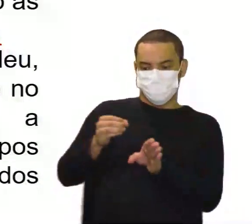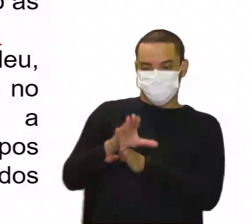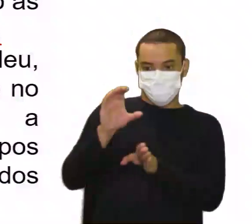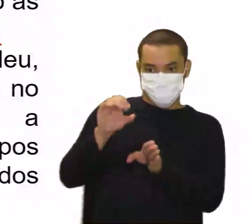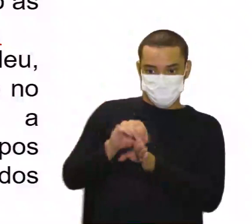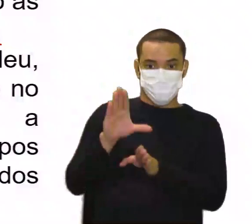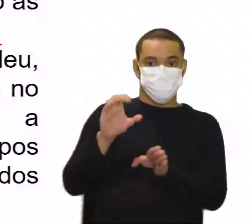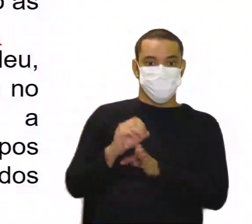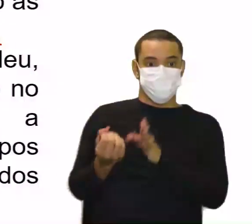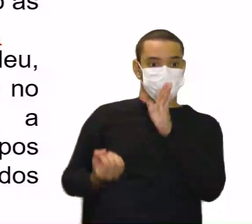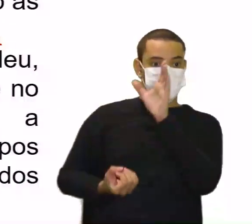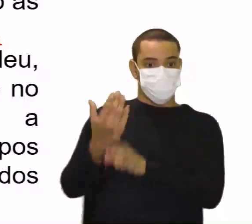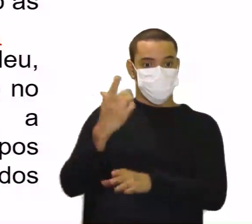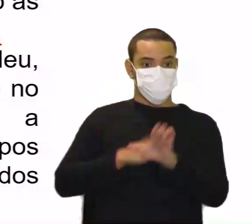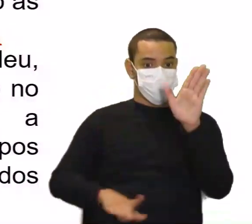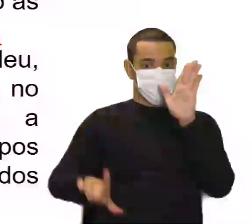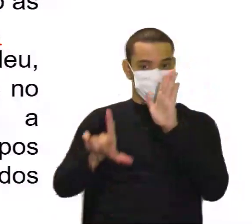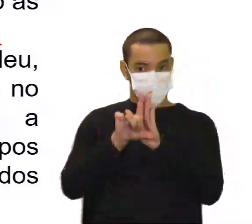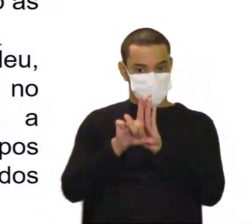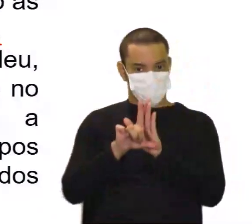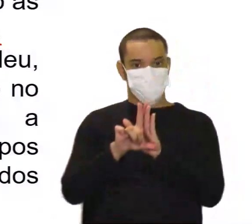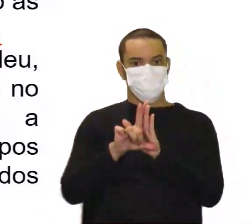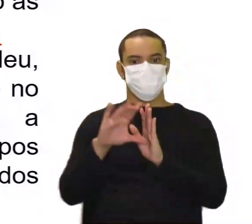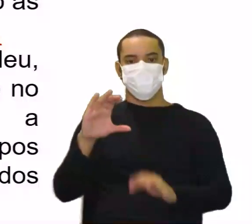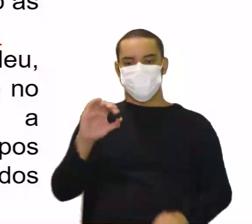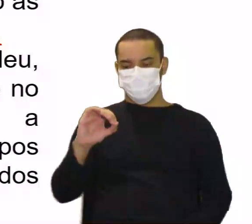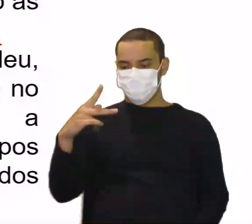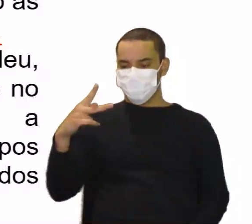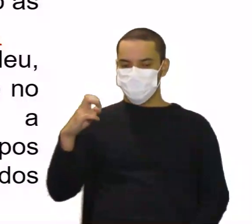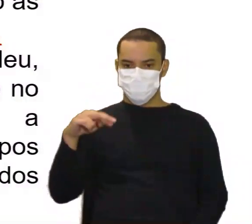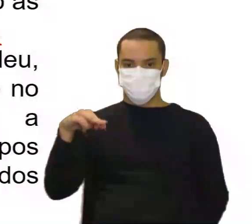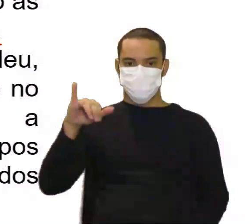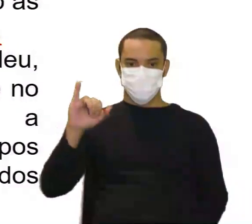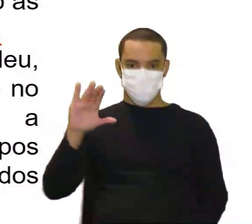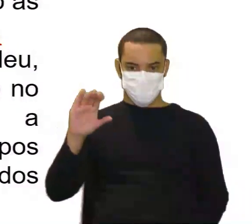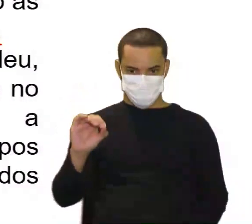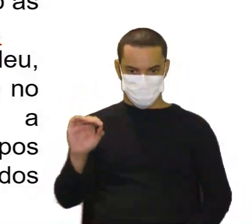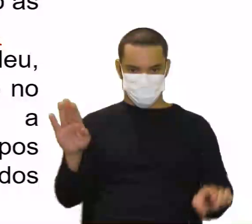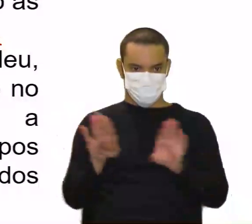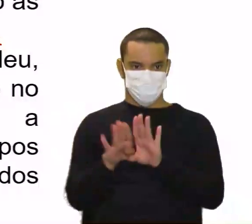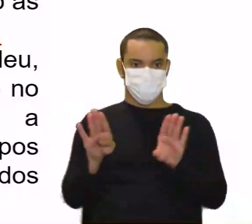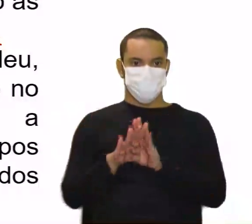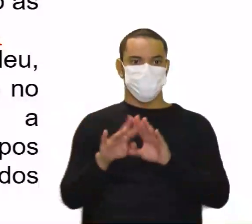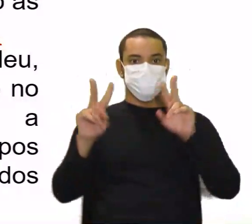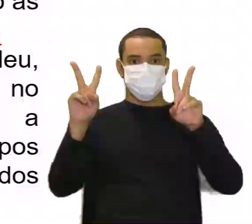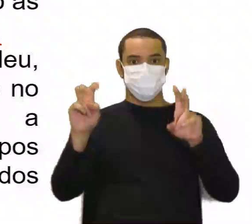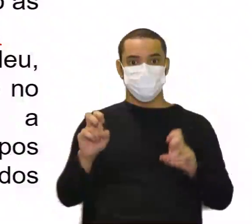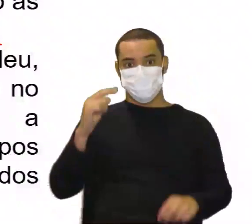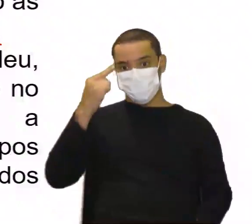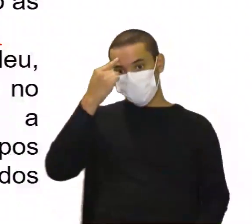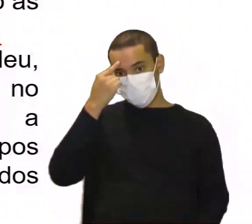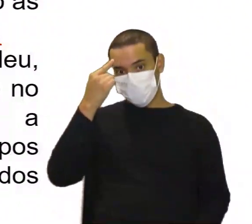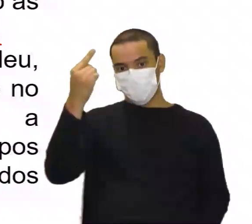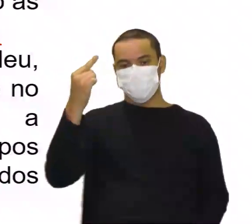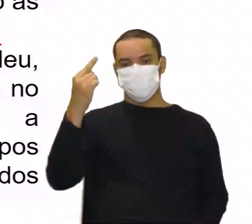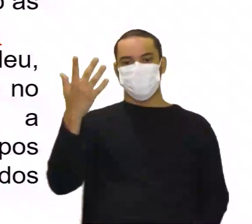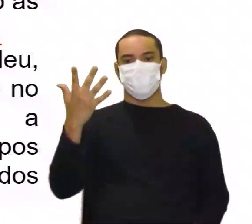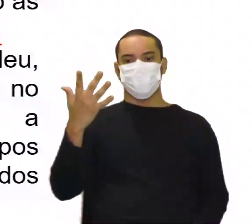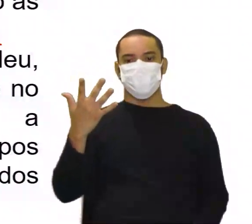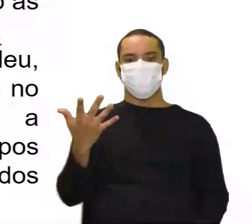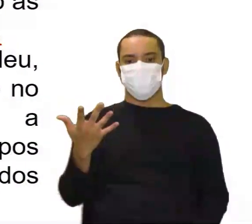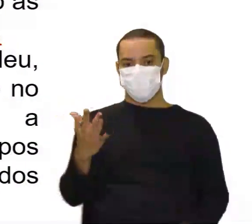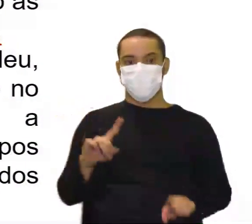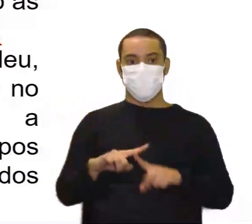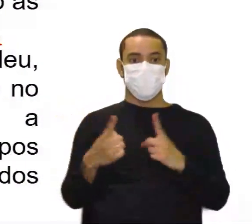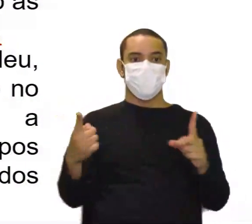e elaborou as leis de Kepler. Copérnico, em relação à ideia, né? Só que